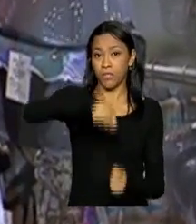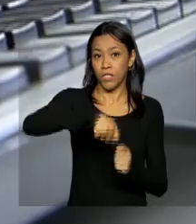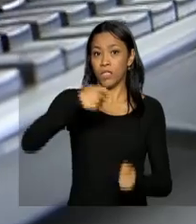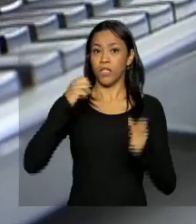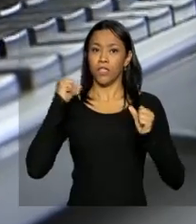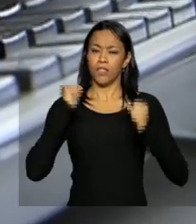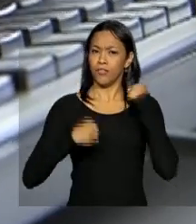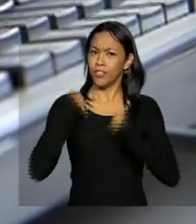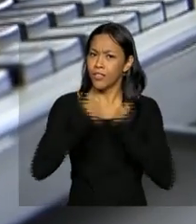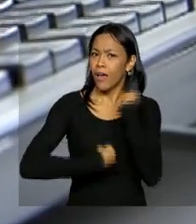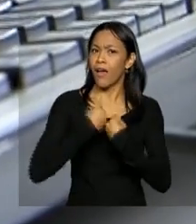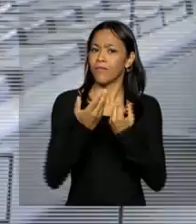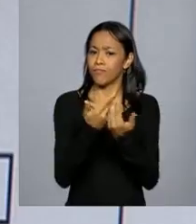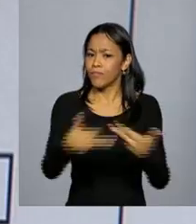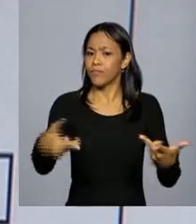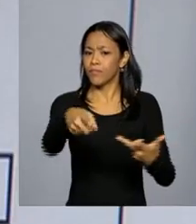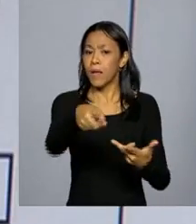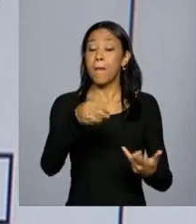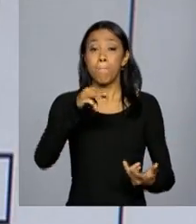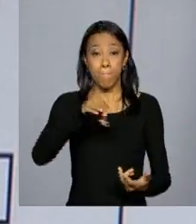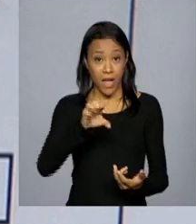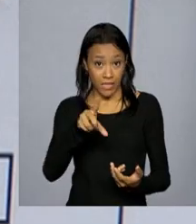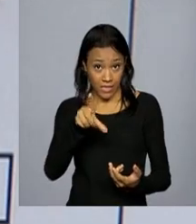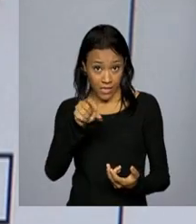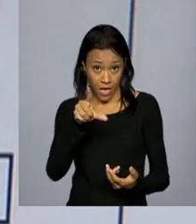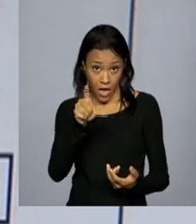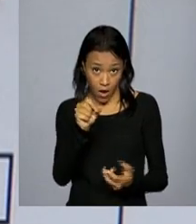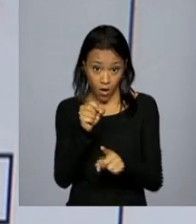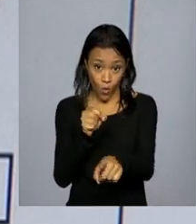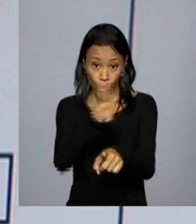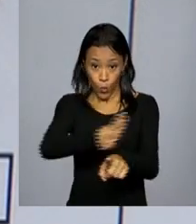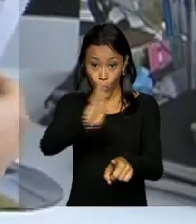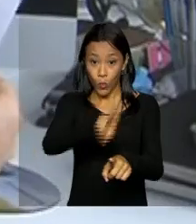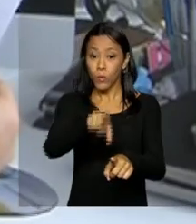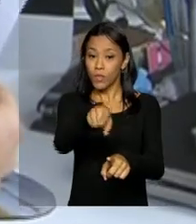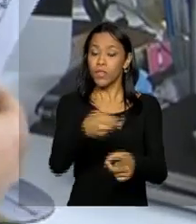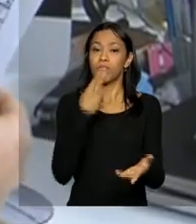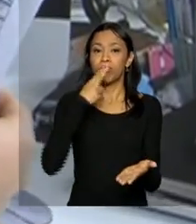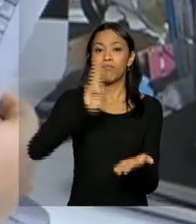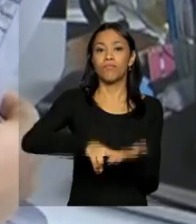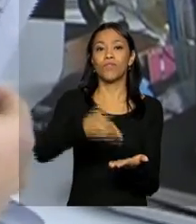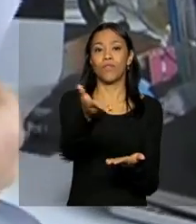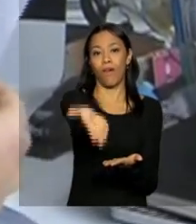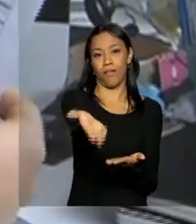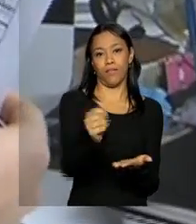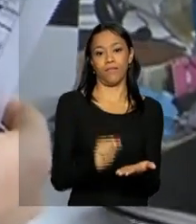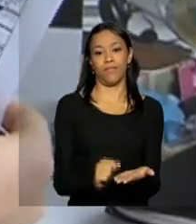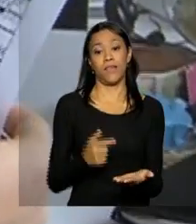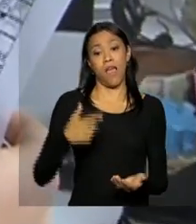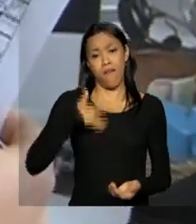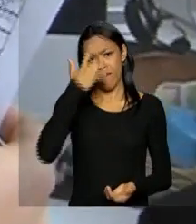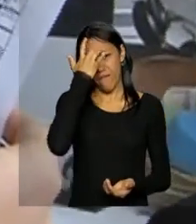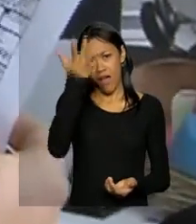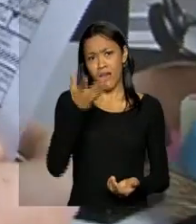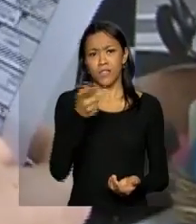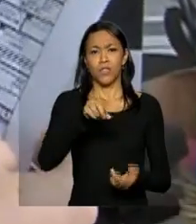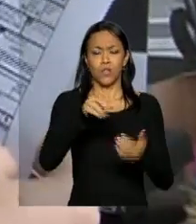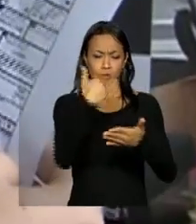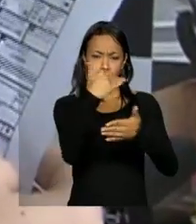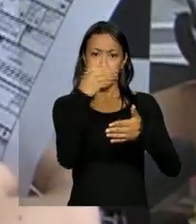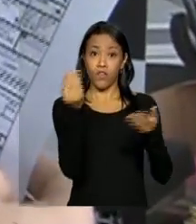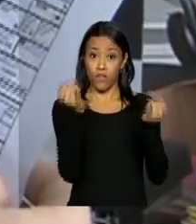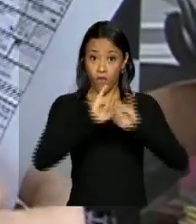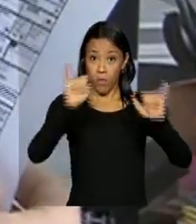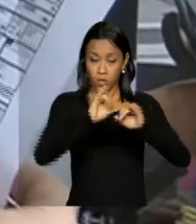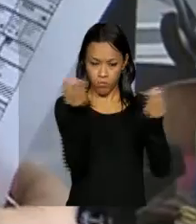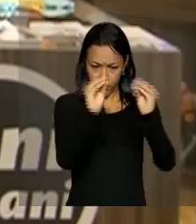países o Marcelo conta com o exporta fácil dos Correios a vantagem é essa assim essa facilidade né de preencher os formulários de de